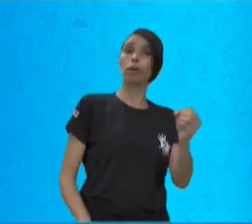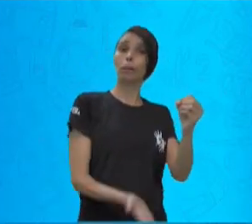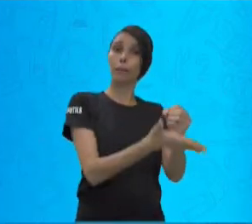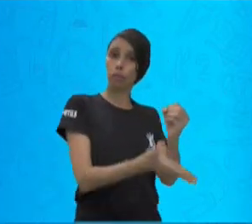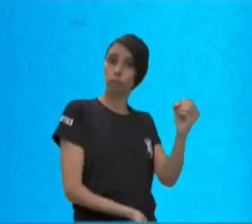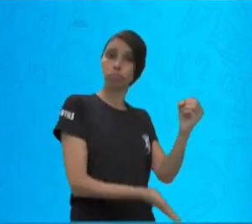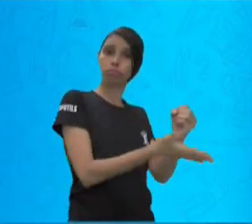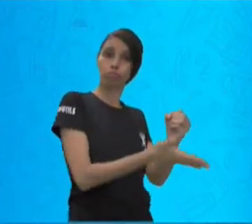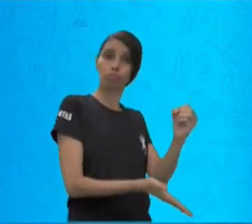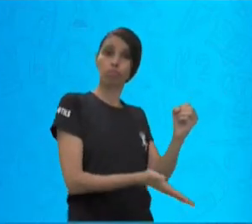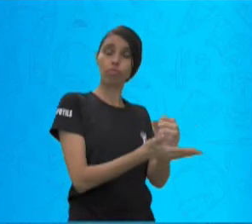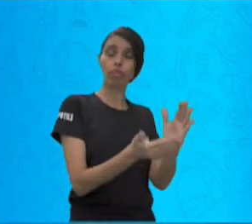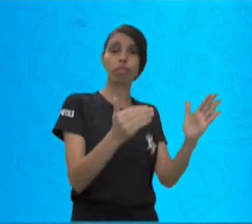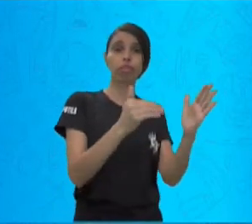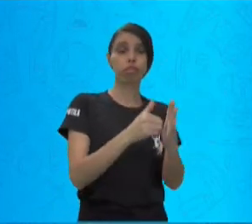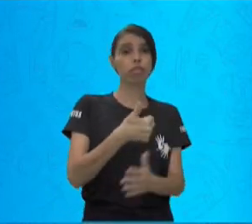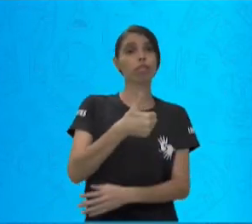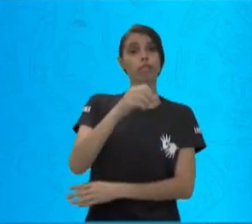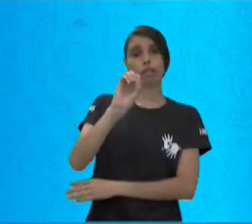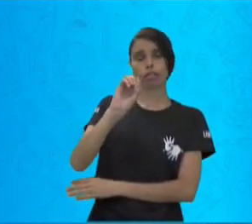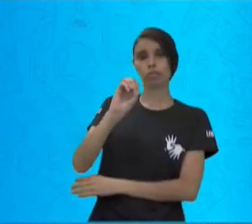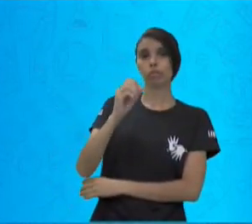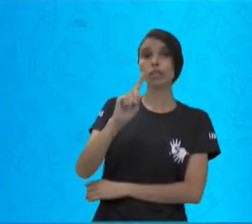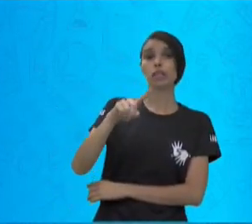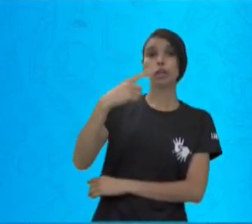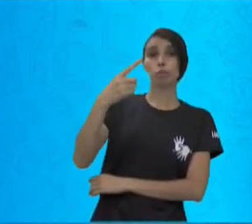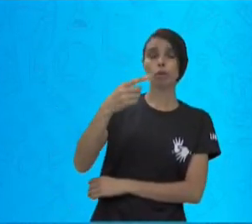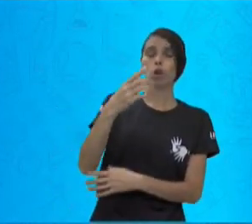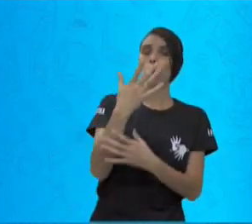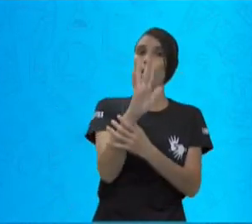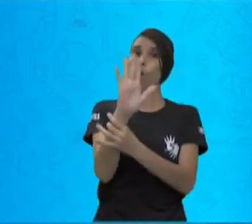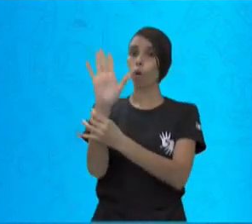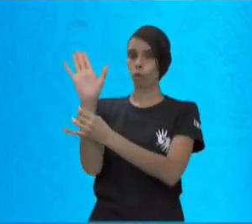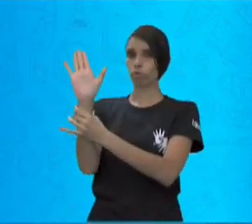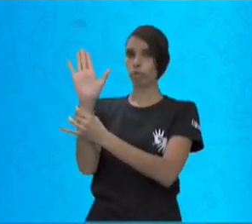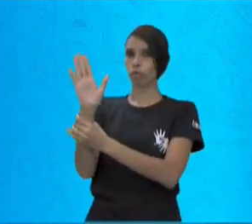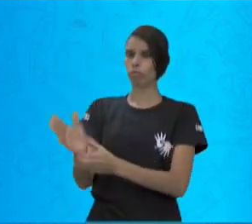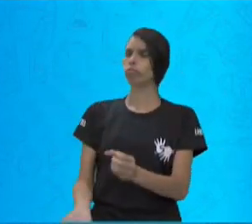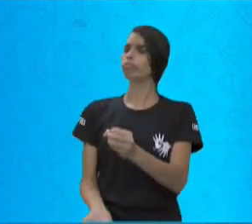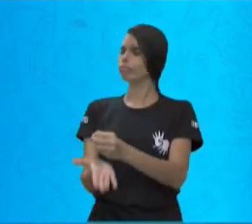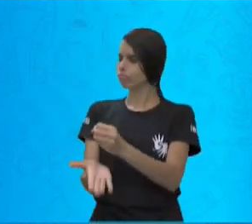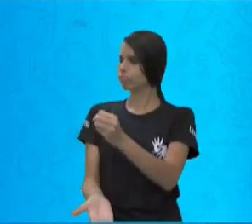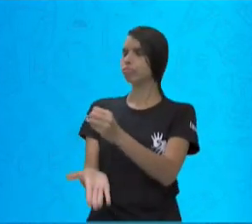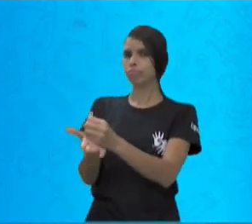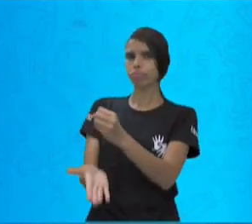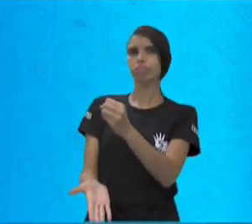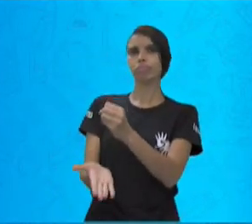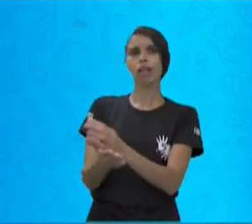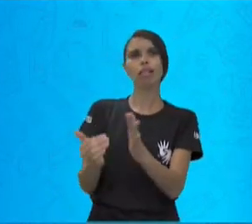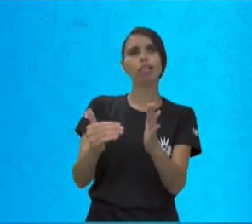ben 10 agora a gente vai trocar de mão é